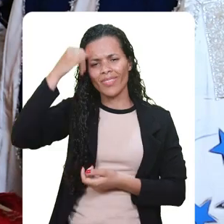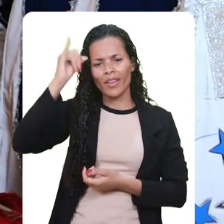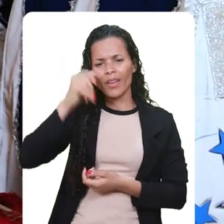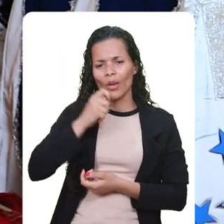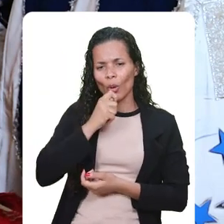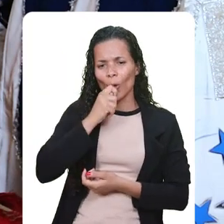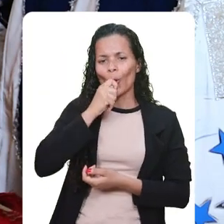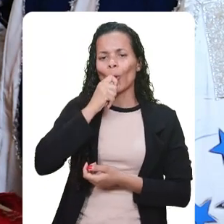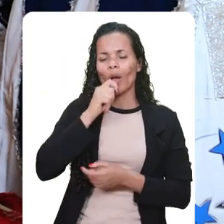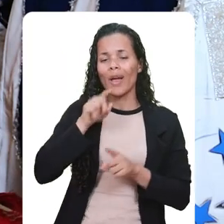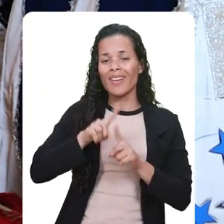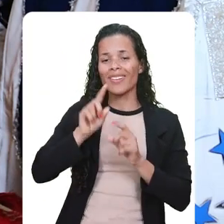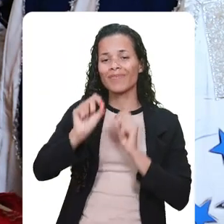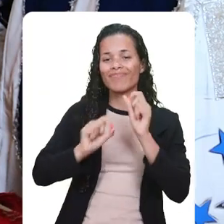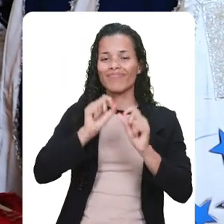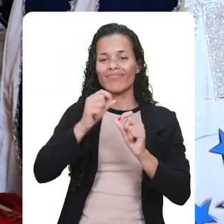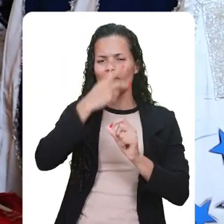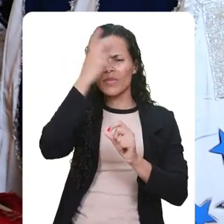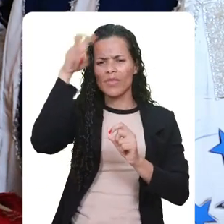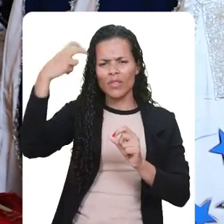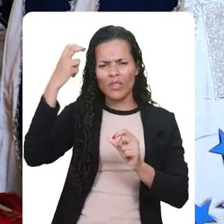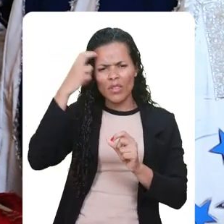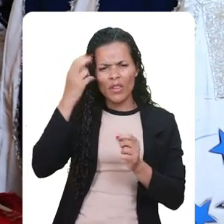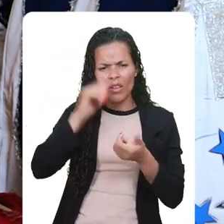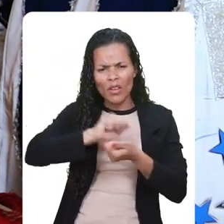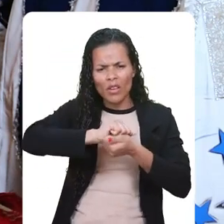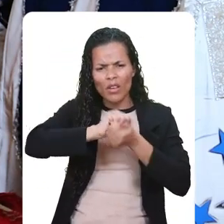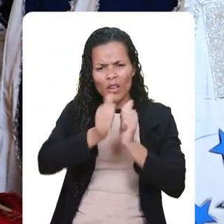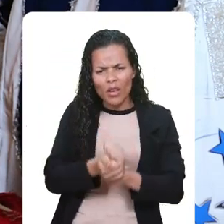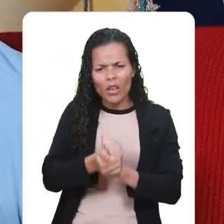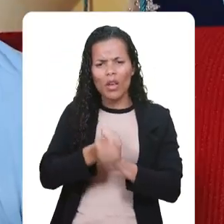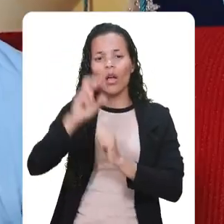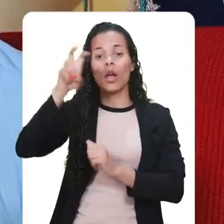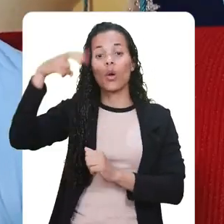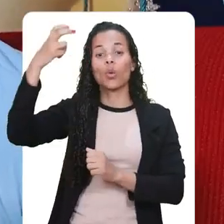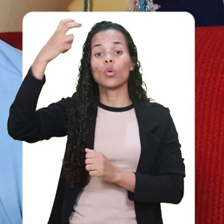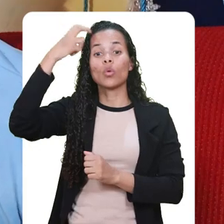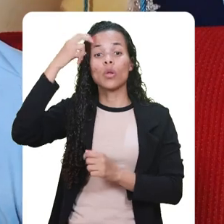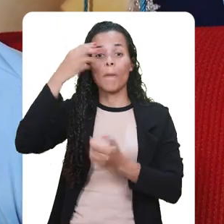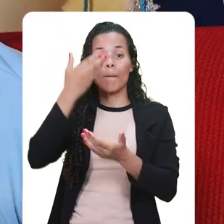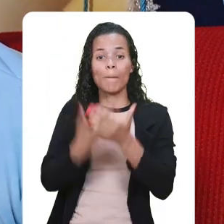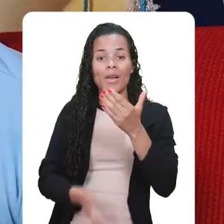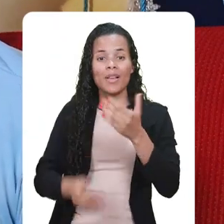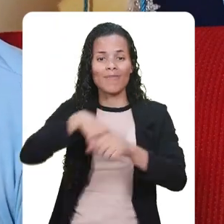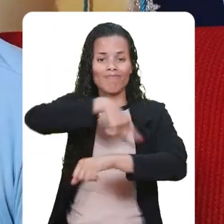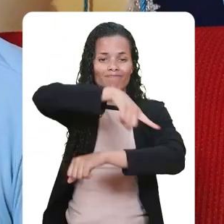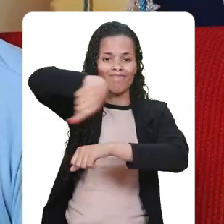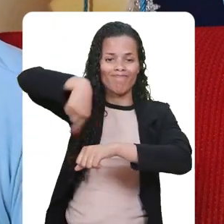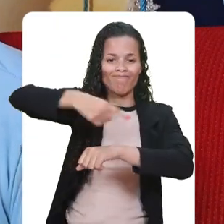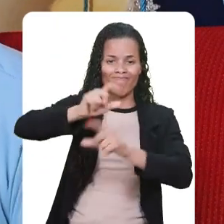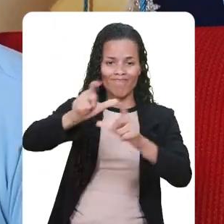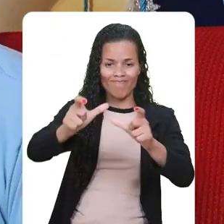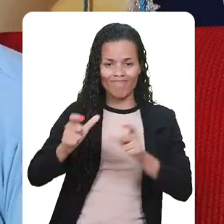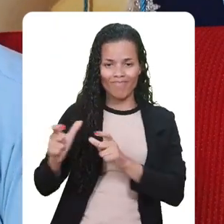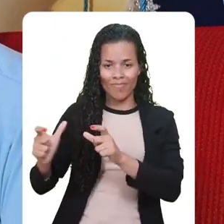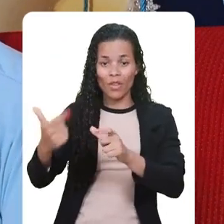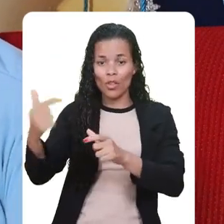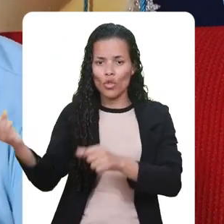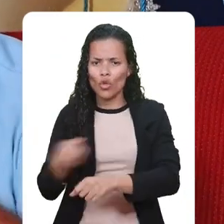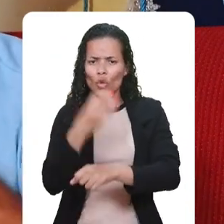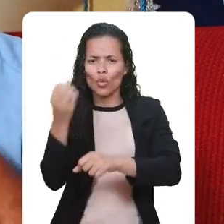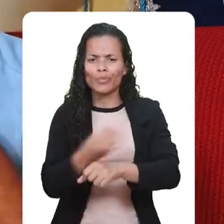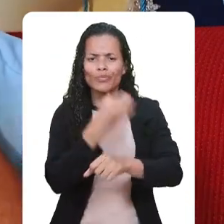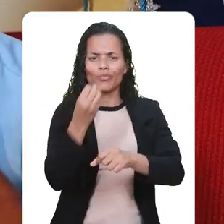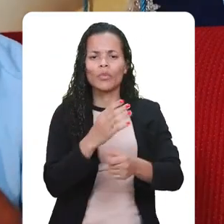ao boi de buzina é a questão que a cultura está sendo extinta. A cultura do boi de buzina está perdendo espaço para